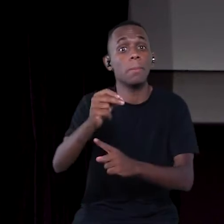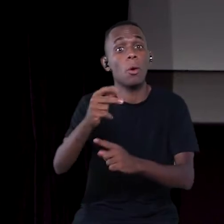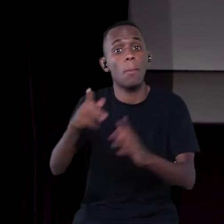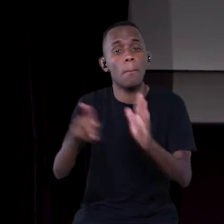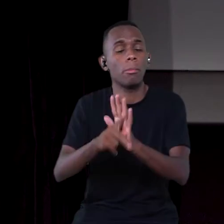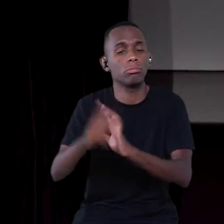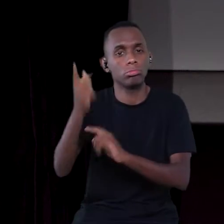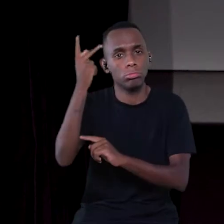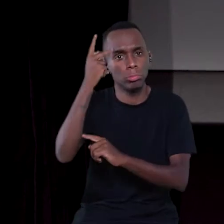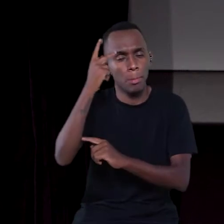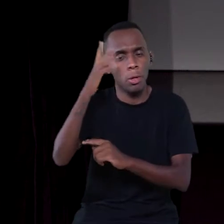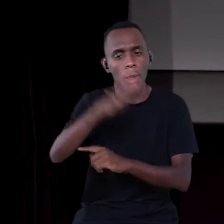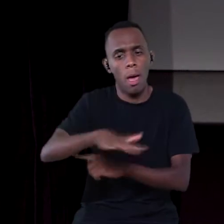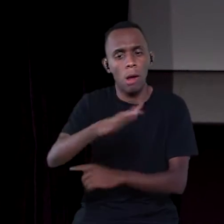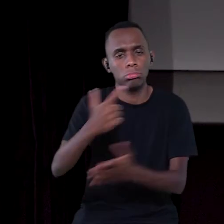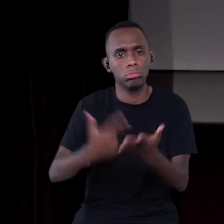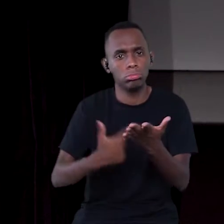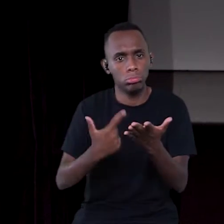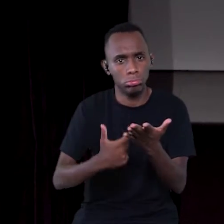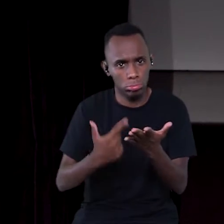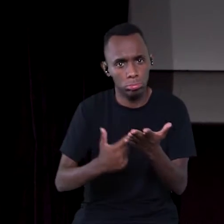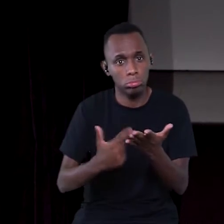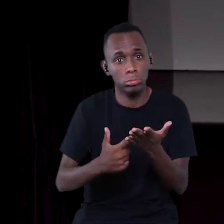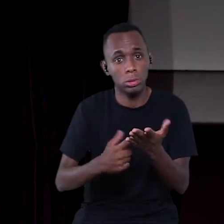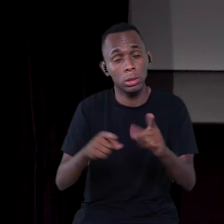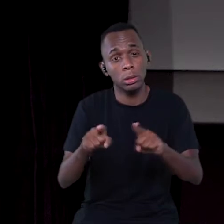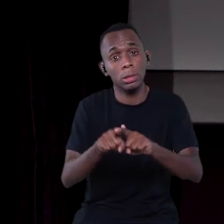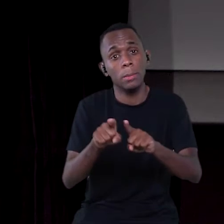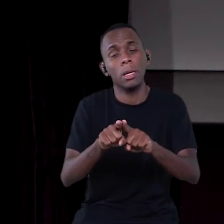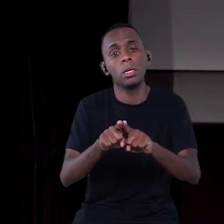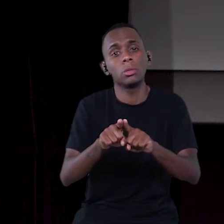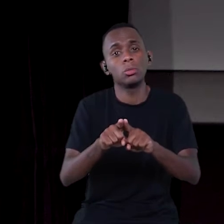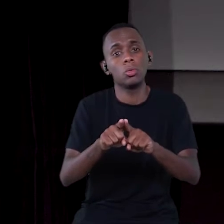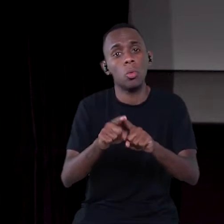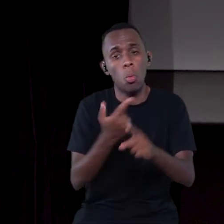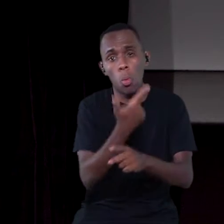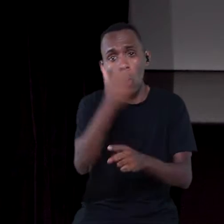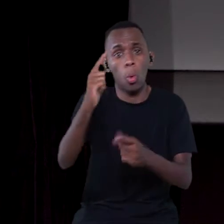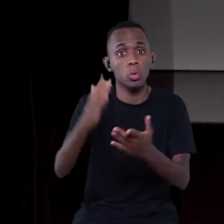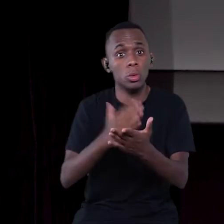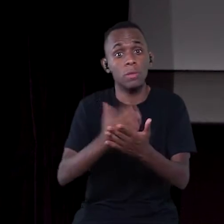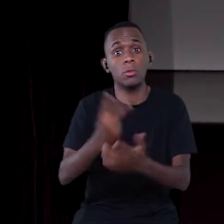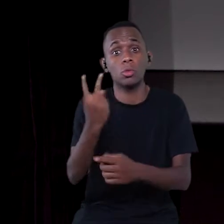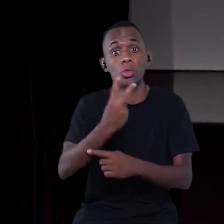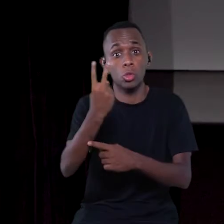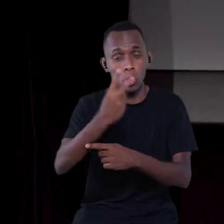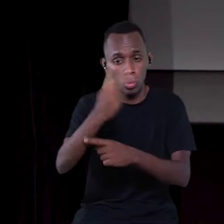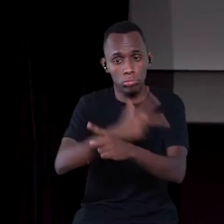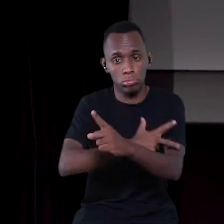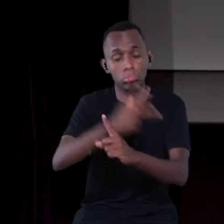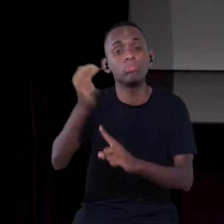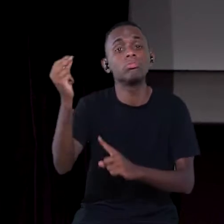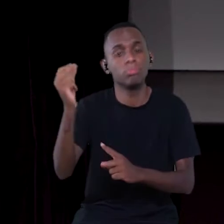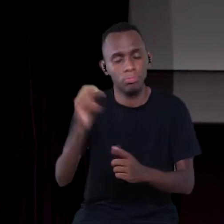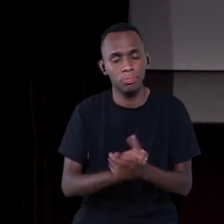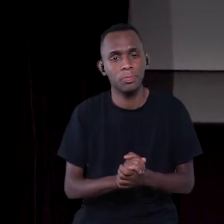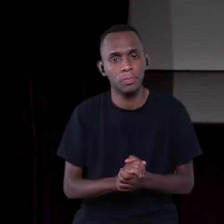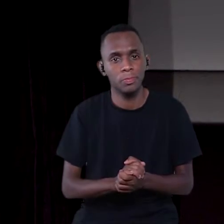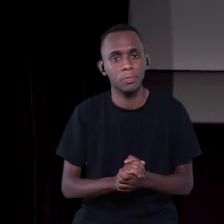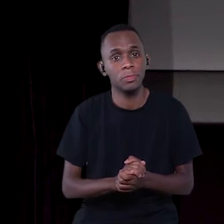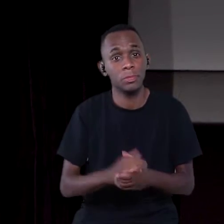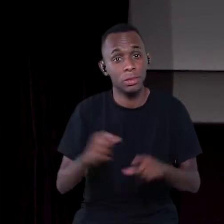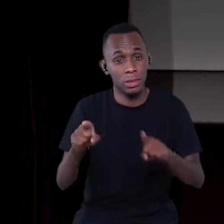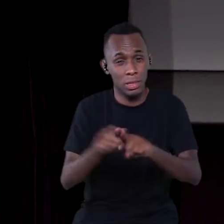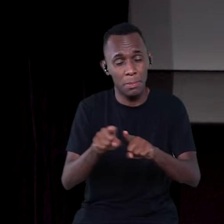Literatura. Além disso, seu romance O Ausente, publicado no mesmo ano, ficou em segundo lugar no Prêmio Oceanos.